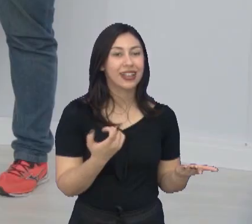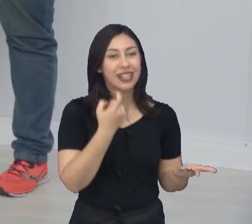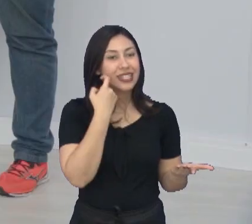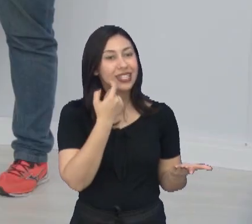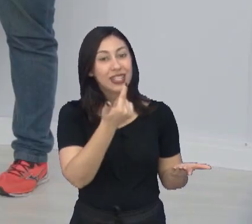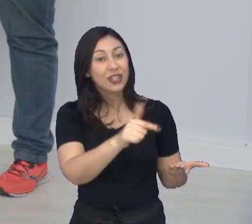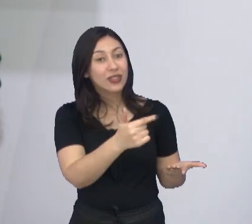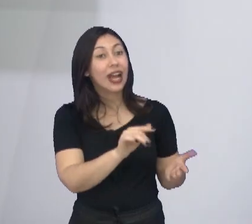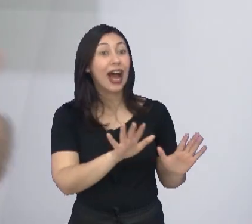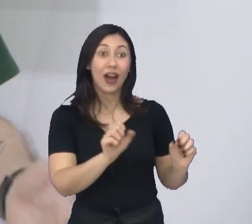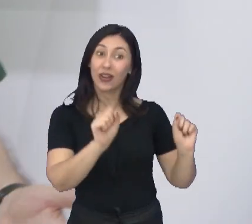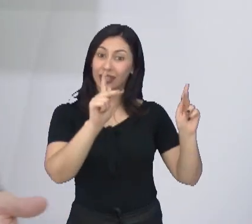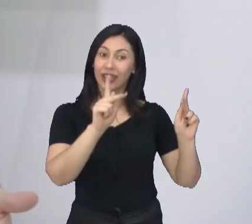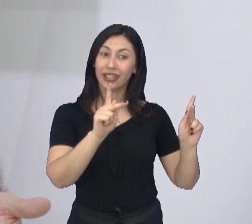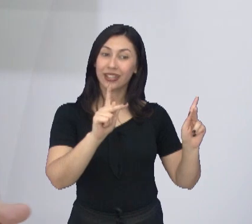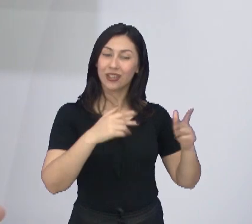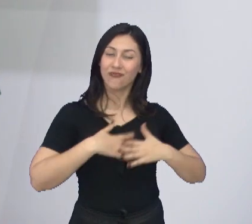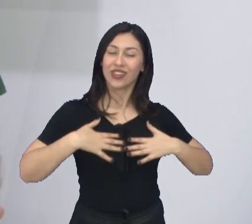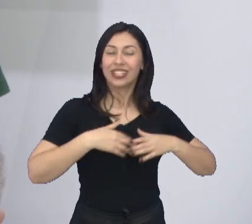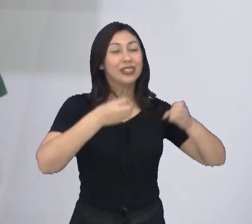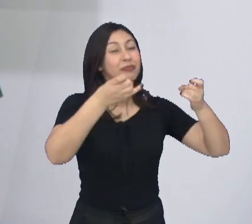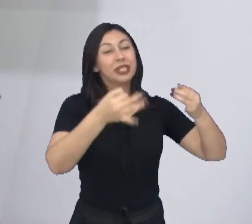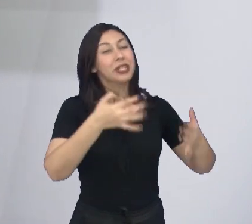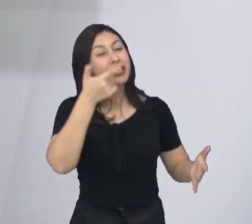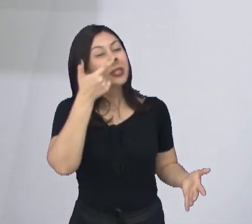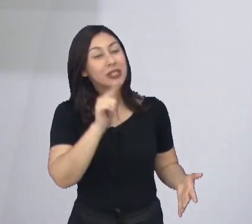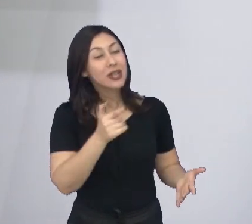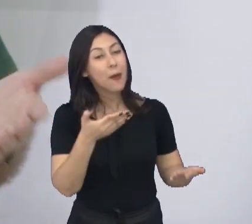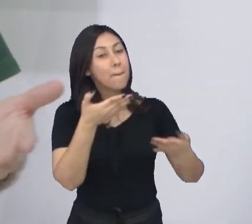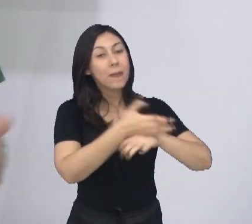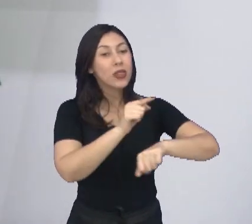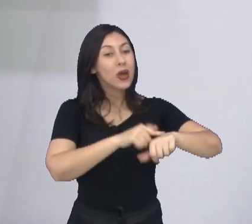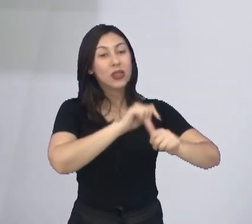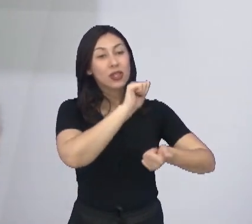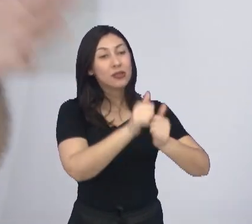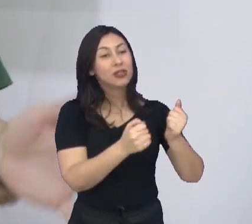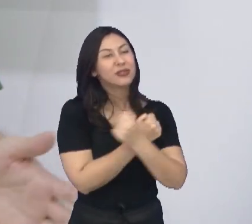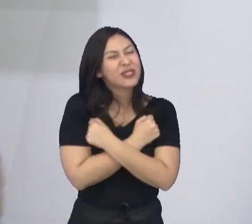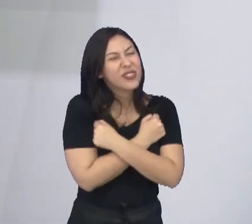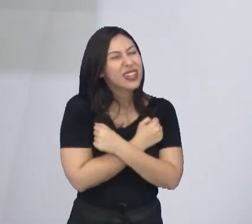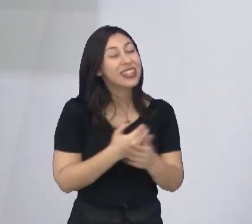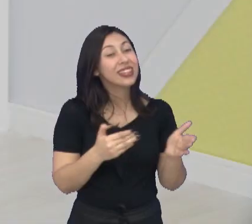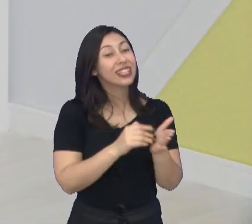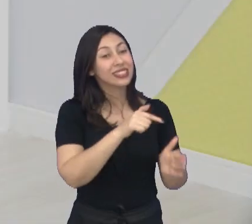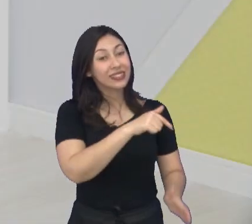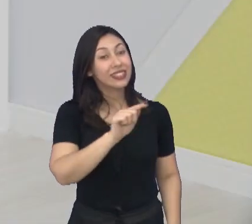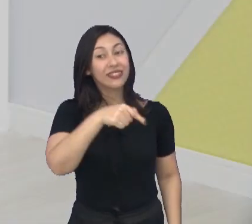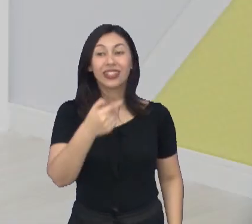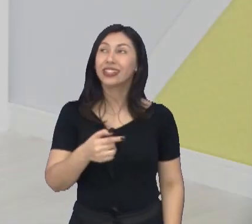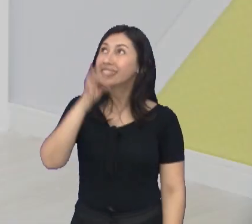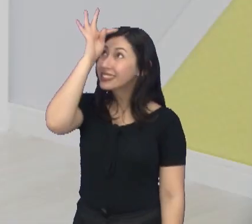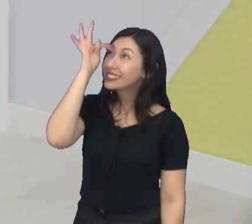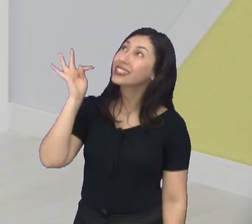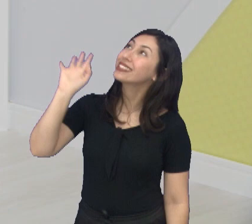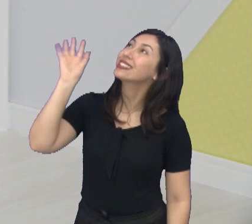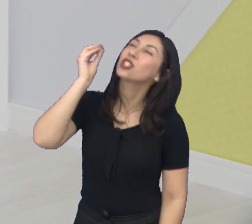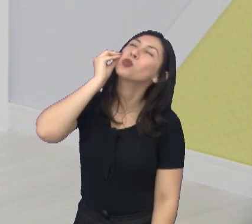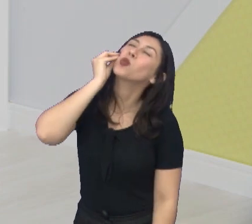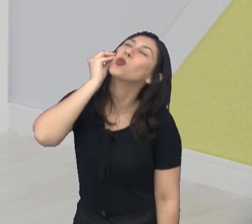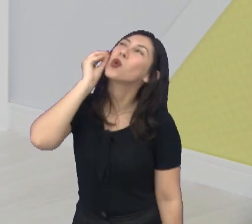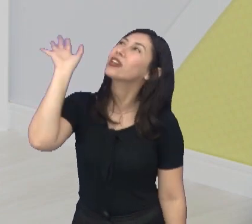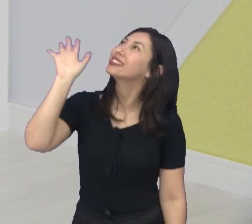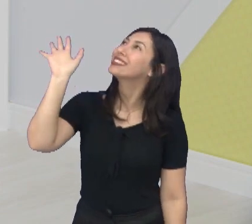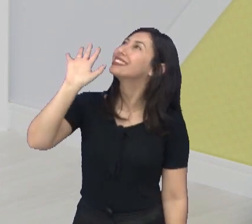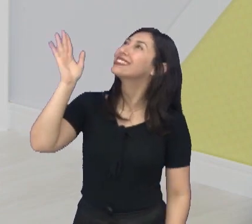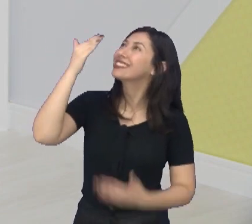falar já já. Tá bom, então. Foi um prazer inenarrável estar em mais uma Hora do Esporte. Um grande abraço e até semana que vem. Tamires Caetano, um grande beijo pra você.